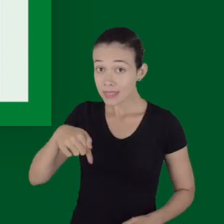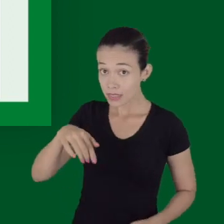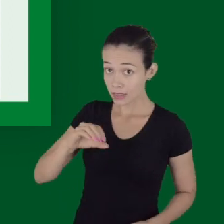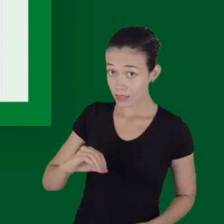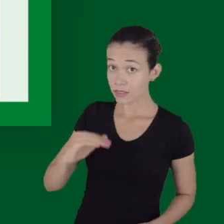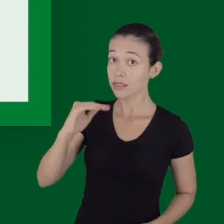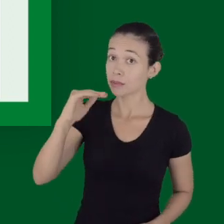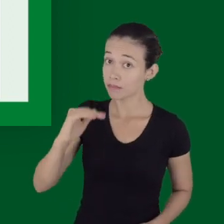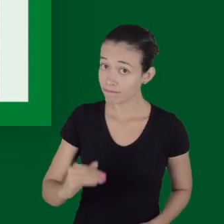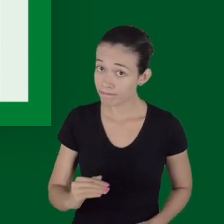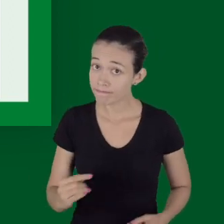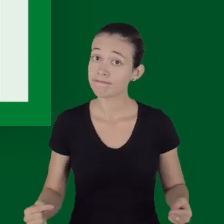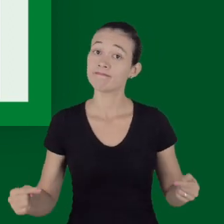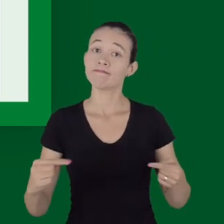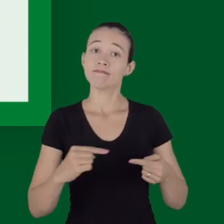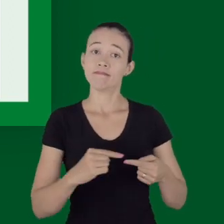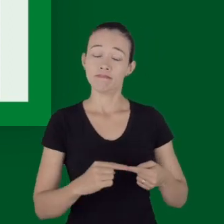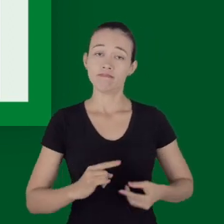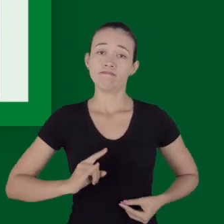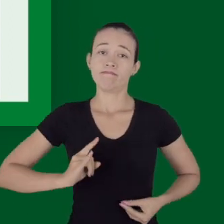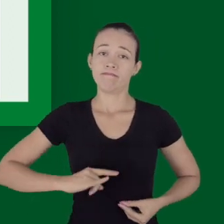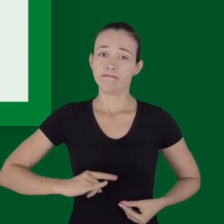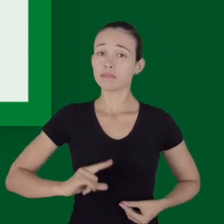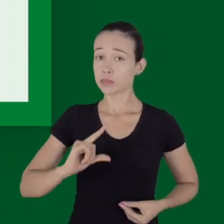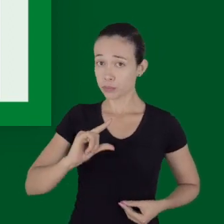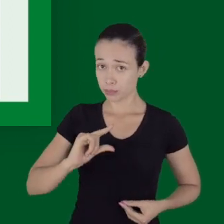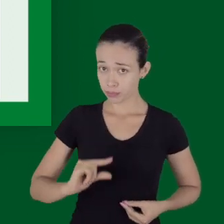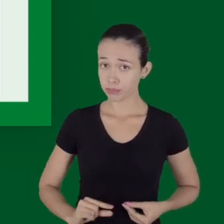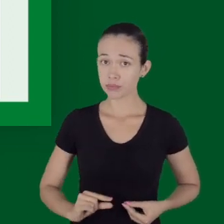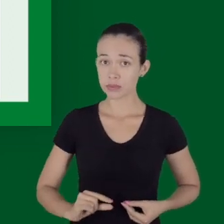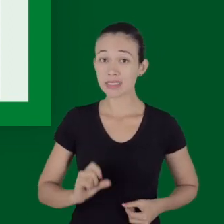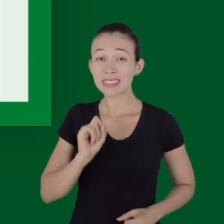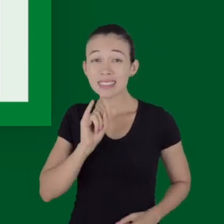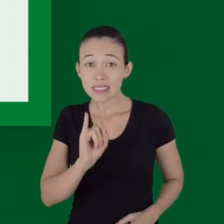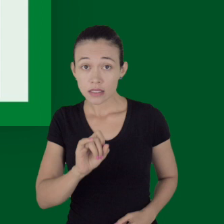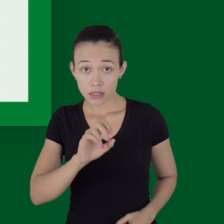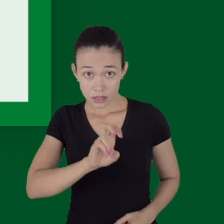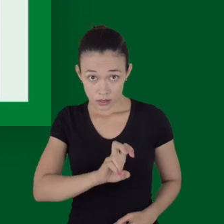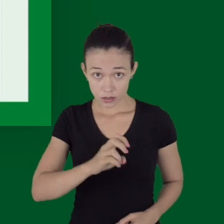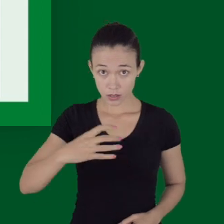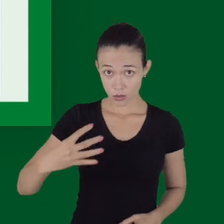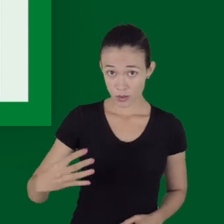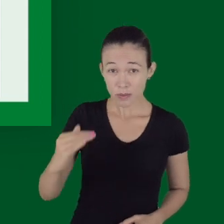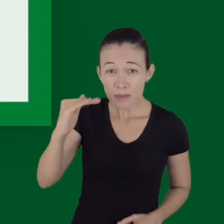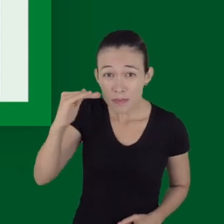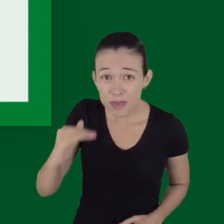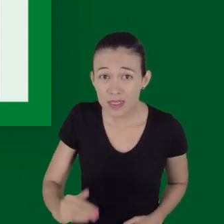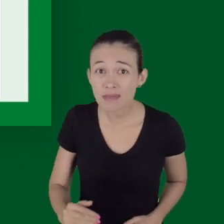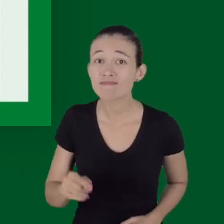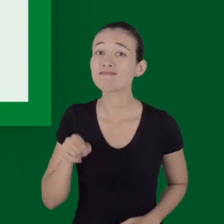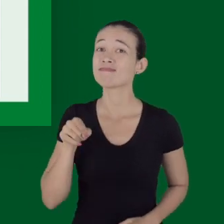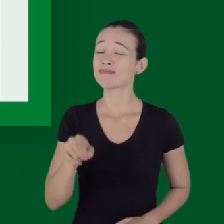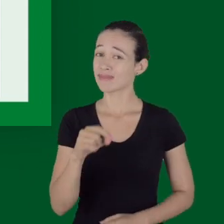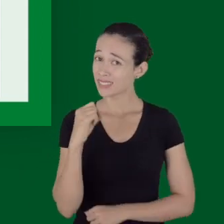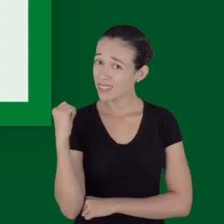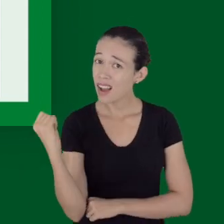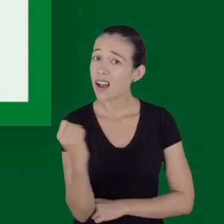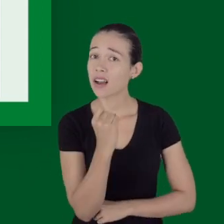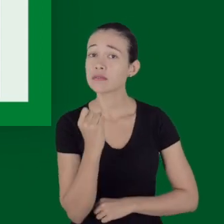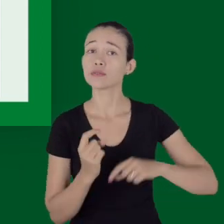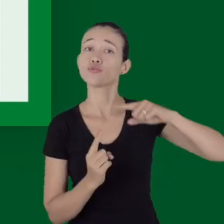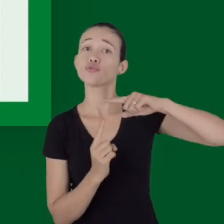conceito é quando está abaixo de 70, e quando ela está abaixo de 54, já é